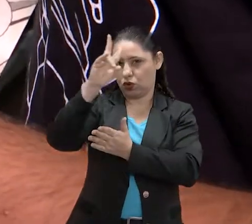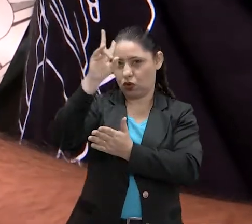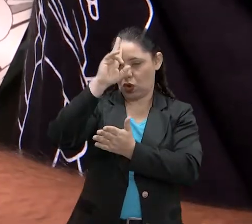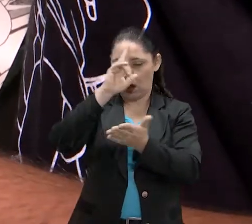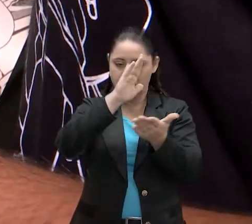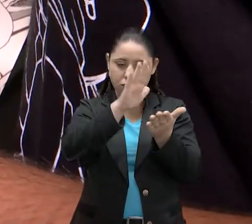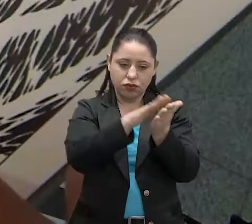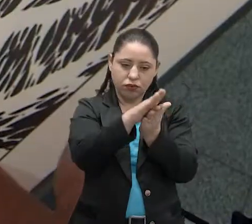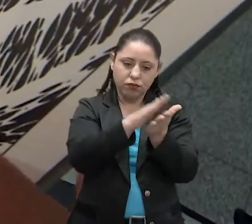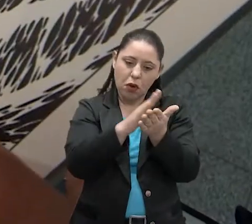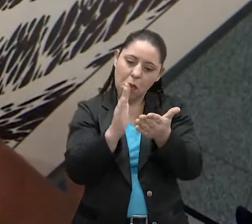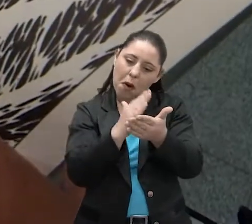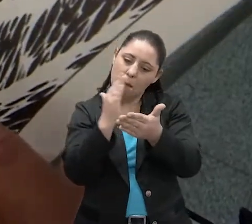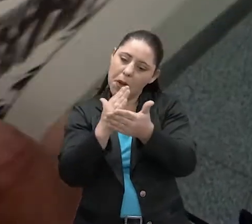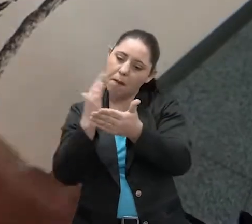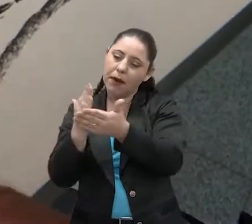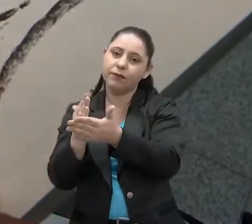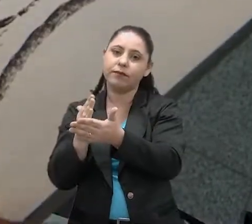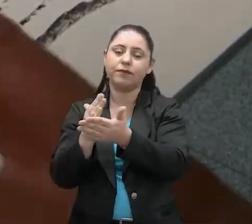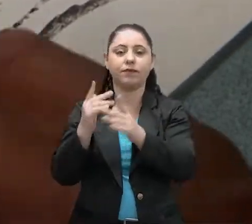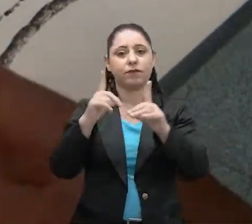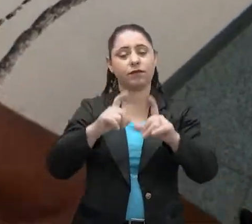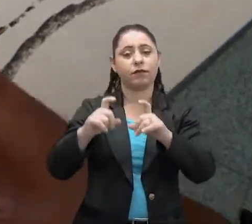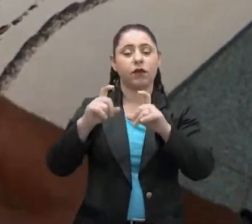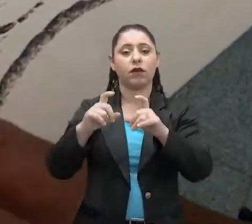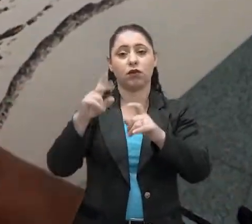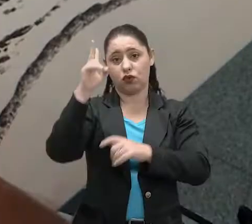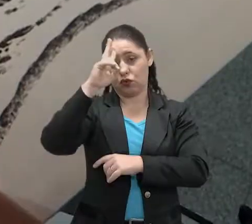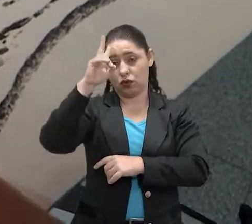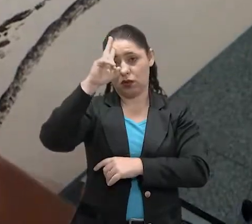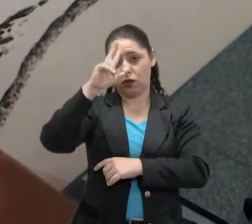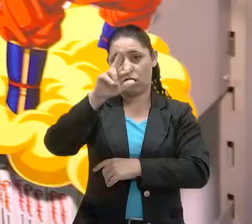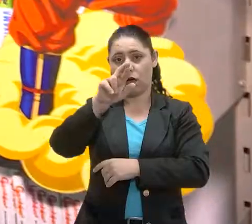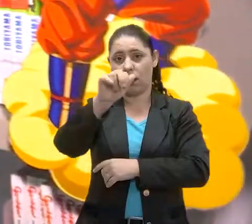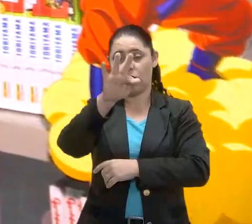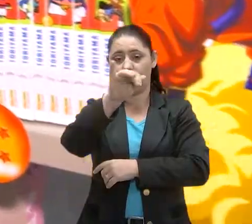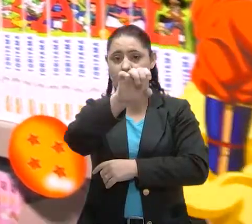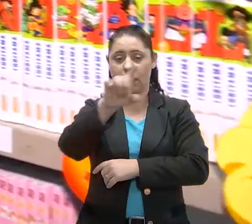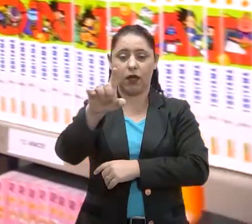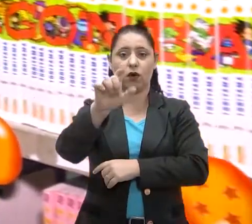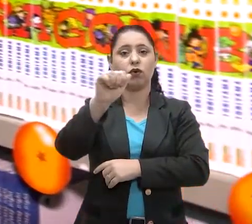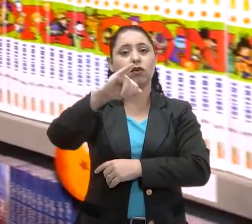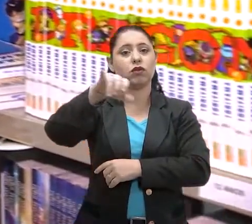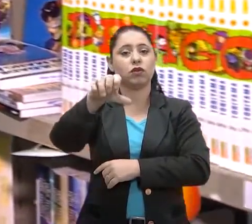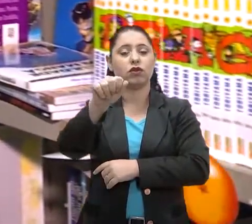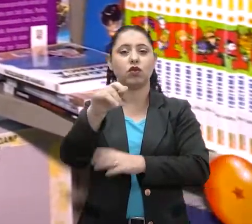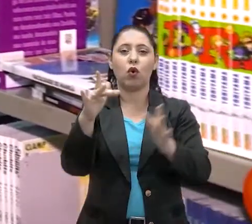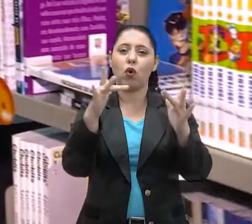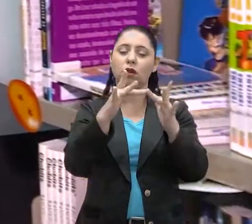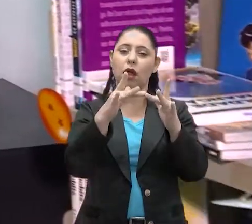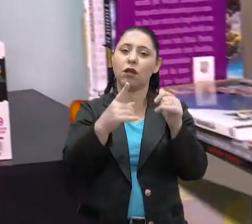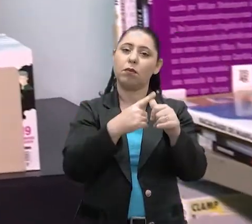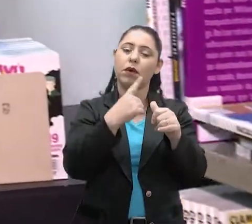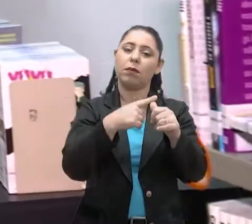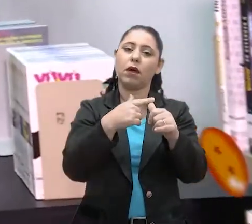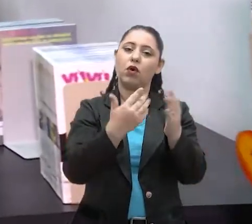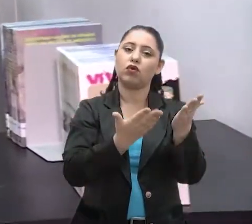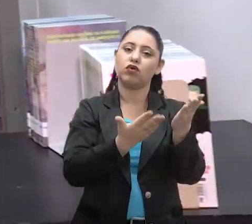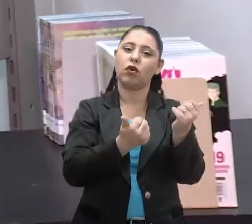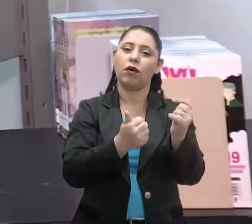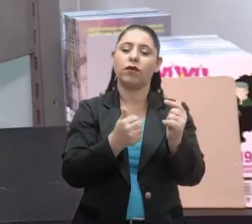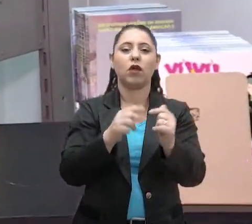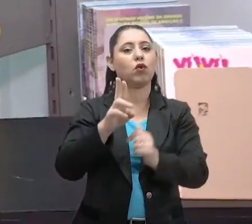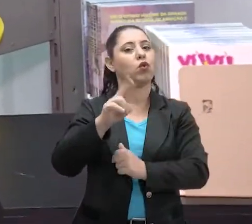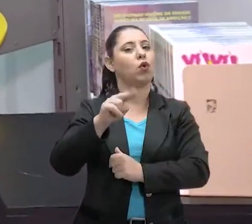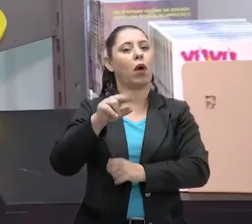impressa de história em sequência ou de ilustrações. O historiador Rafael dos Anjos teve seu primeiro contato com os mangás